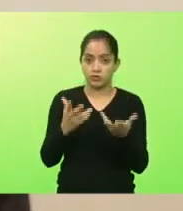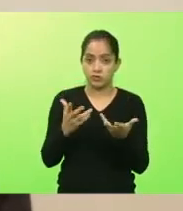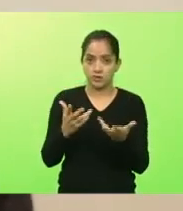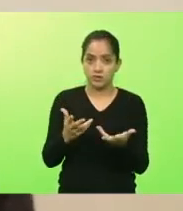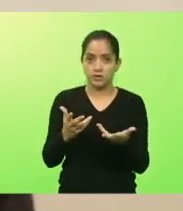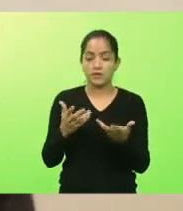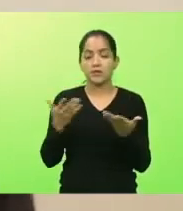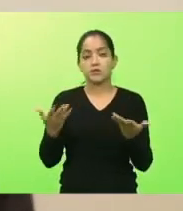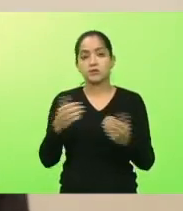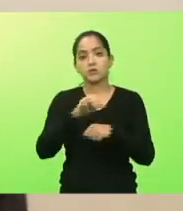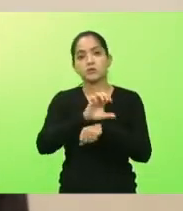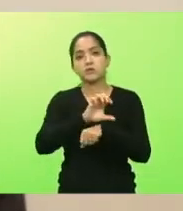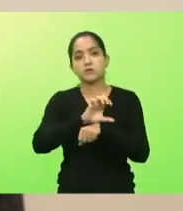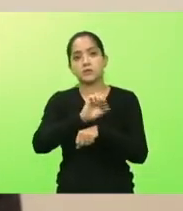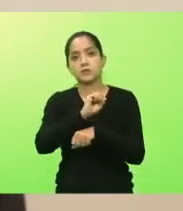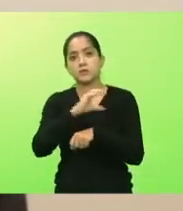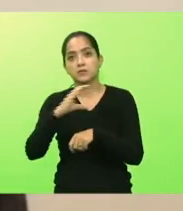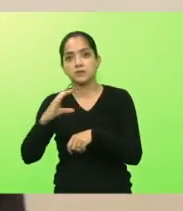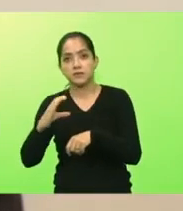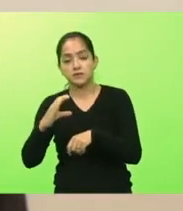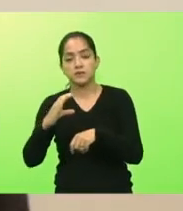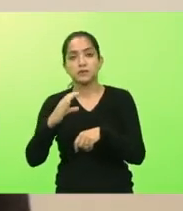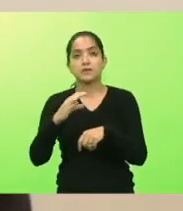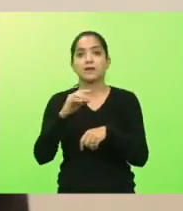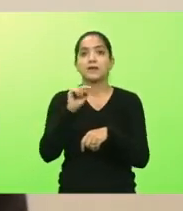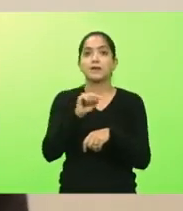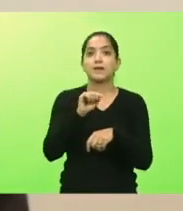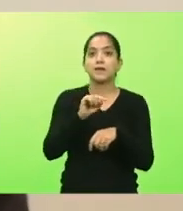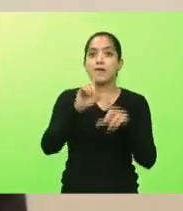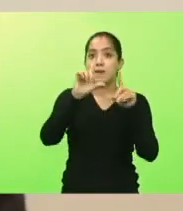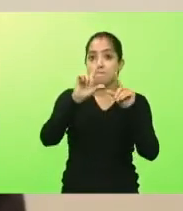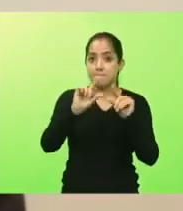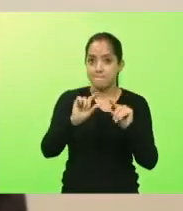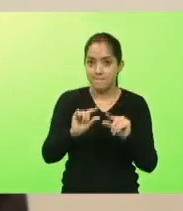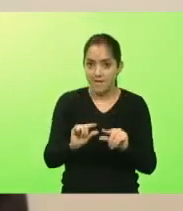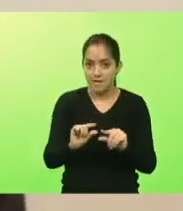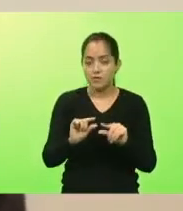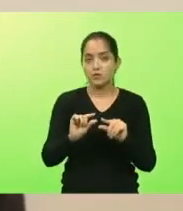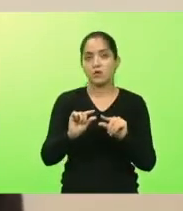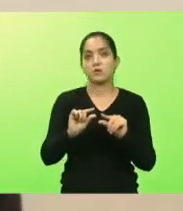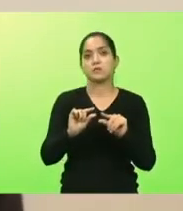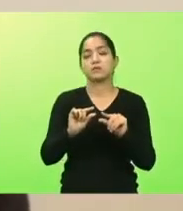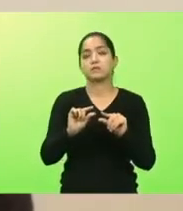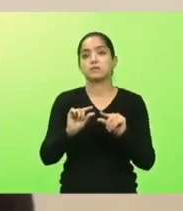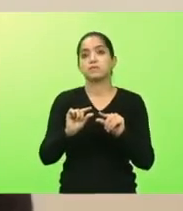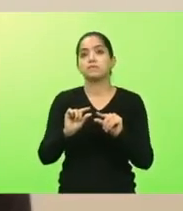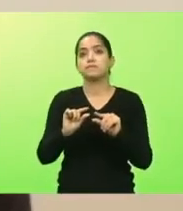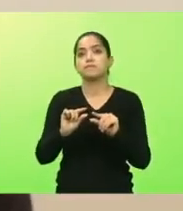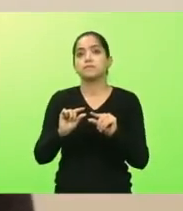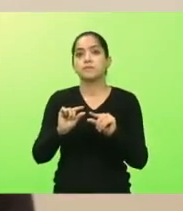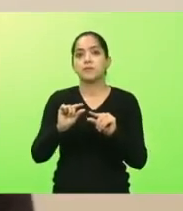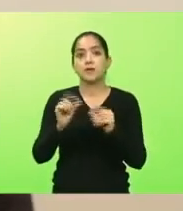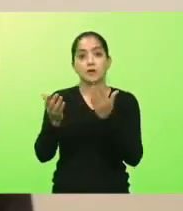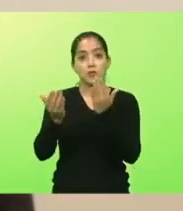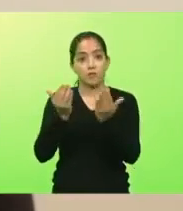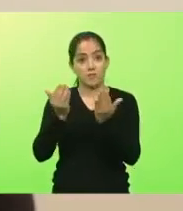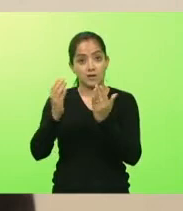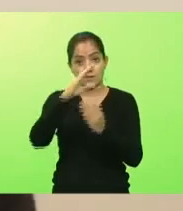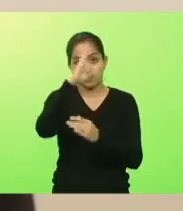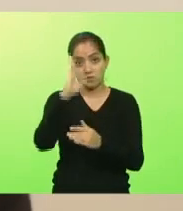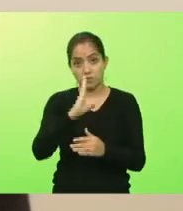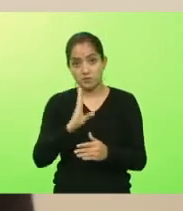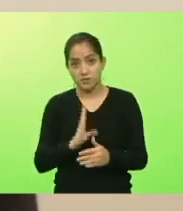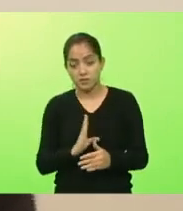Santa Catarina tem sido estado com a menor taxa a nível de Brasil. Isso não é consolo para nós, porque temos